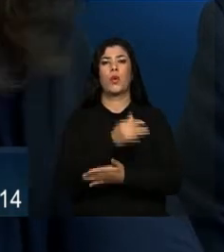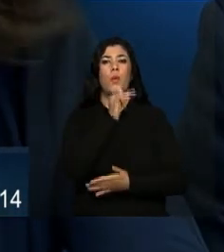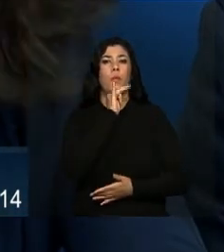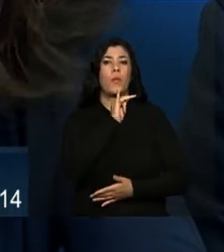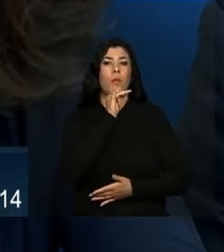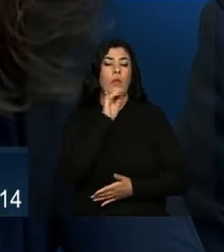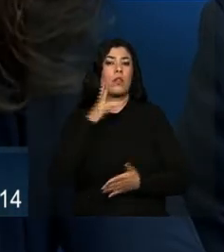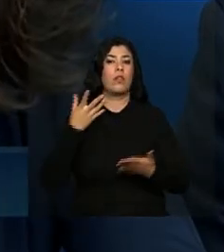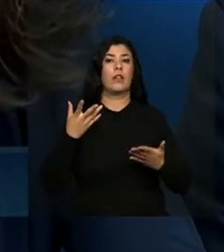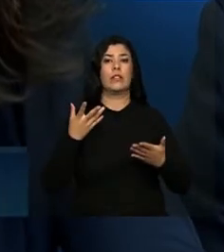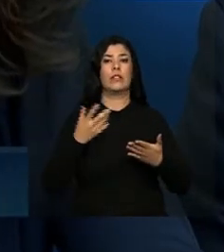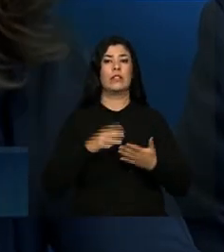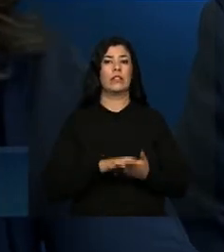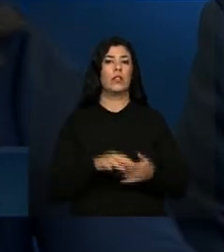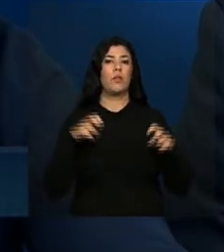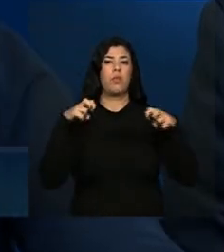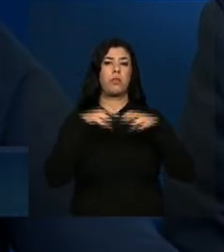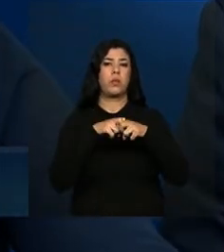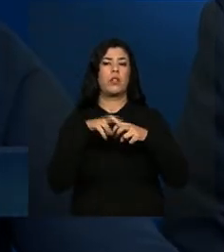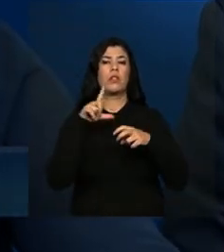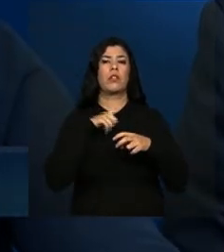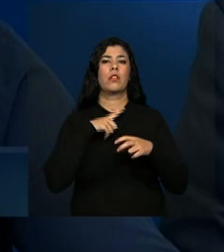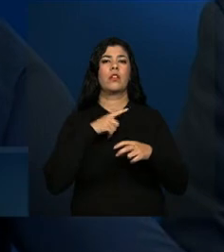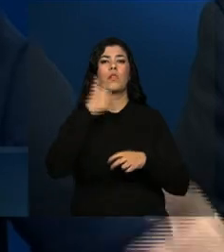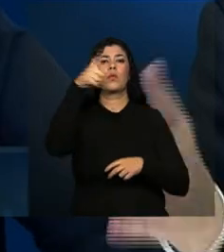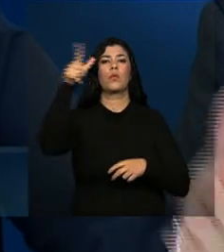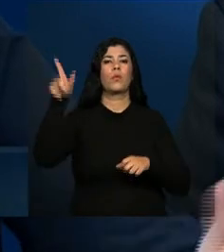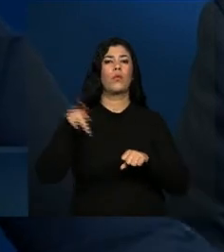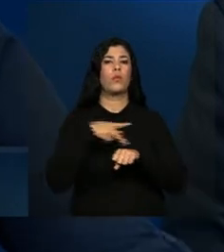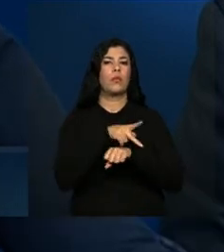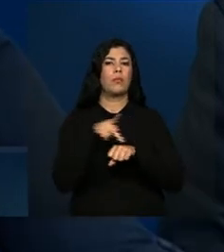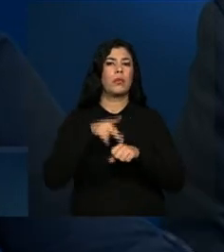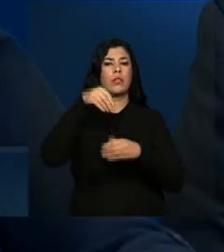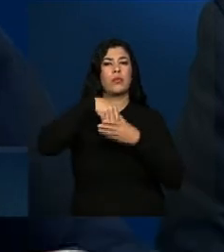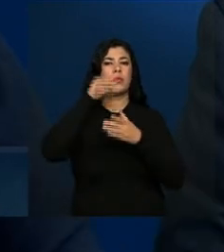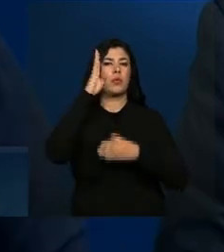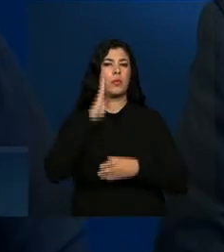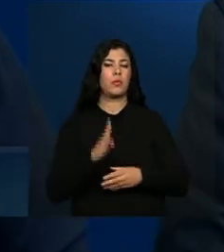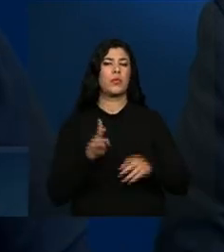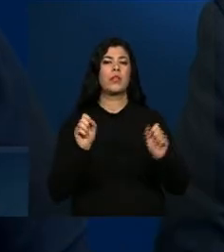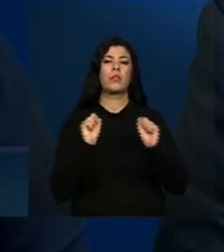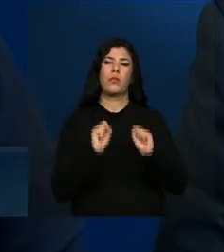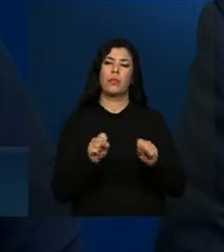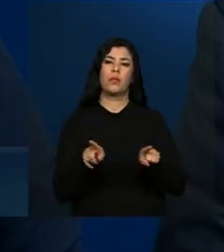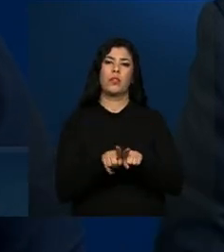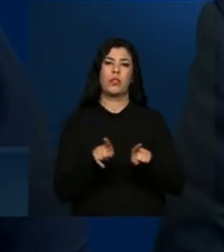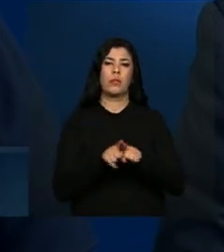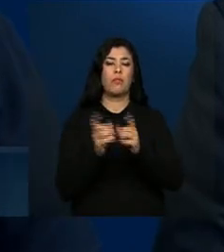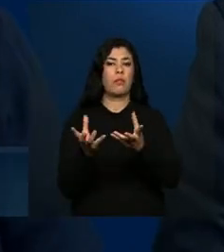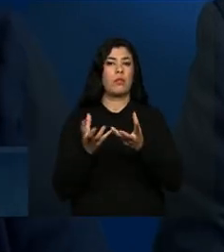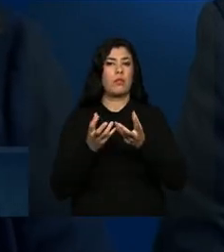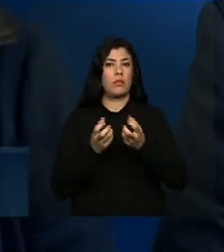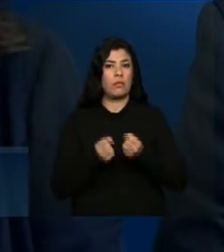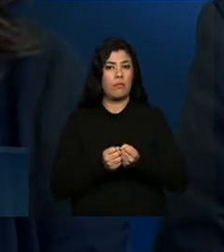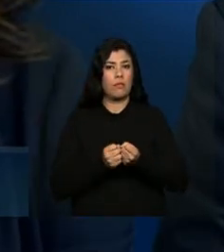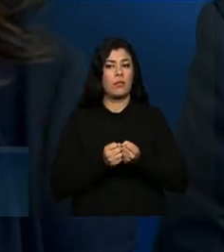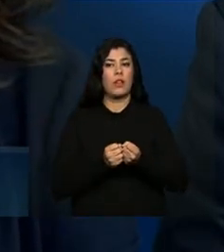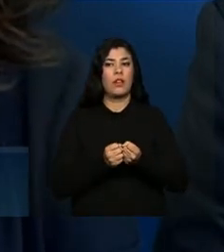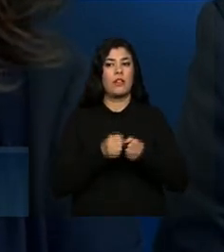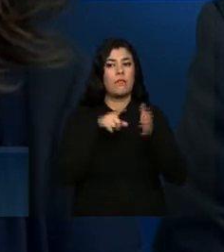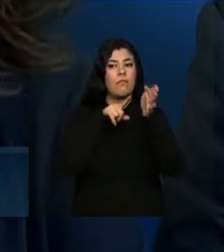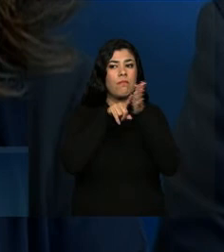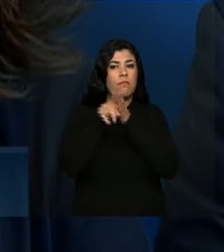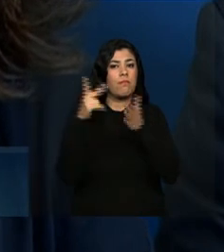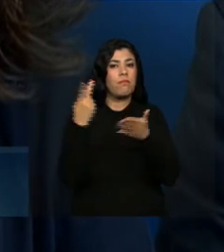acidente sobre um Recall acontecido no no exterior ou qualquer informação que nos permita aprofundar